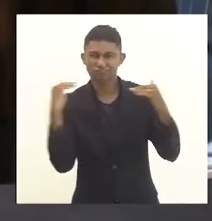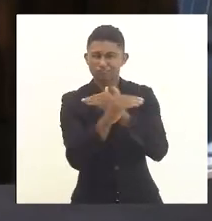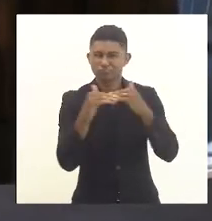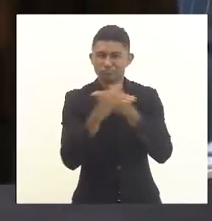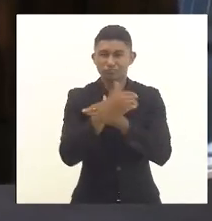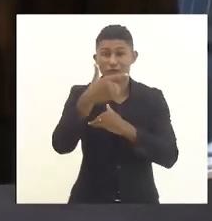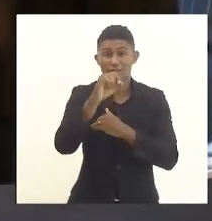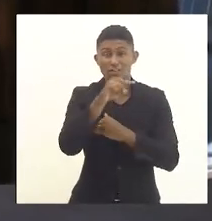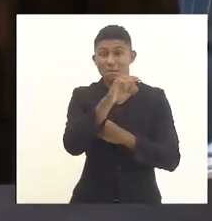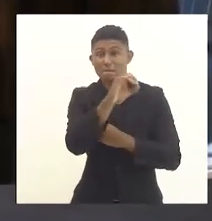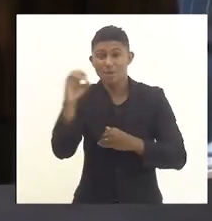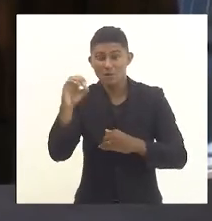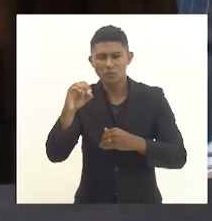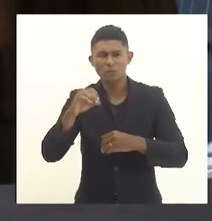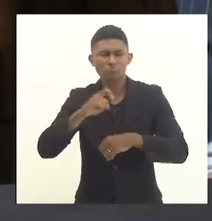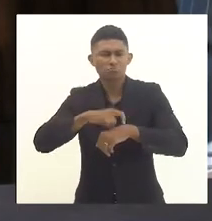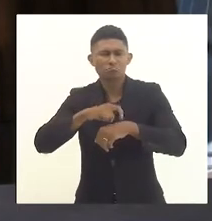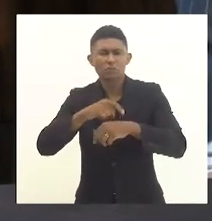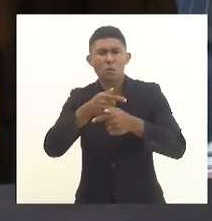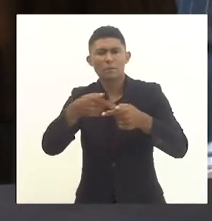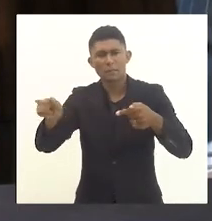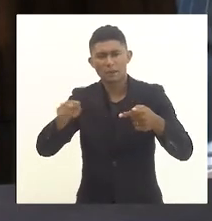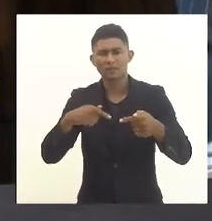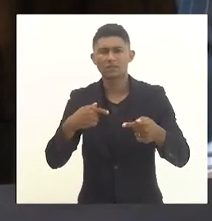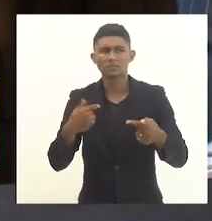a capacidade de fazer uma implantação